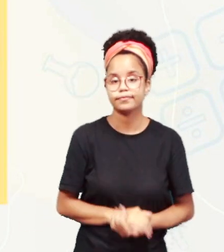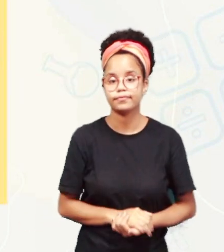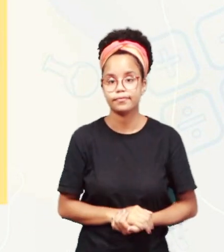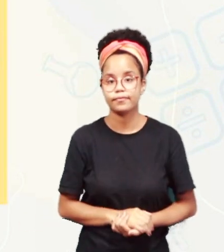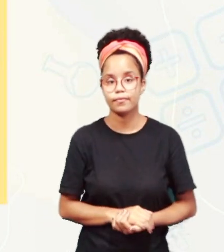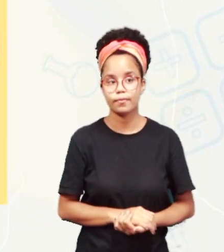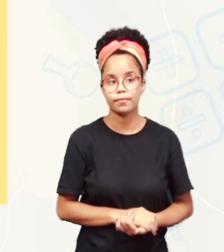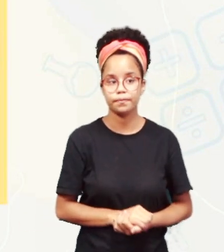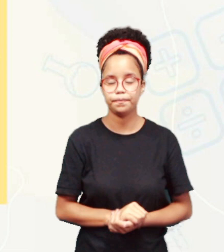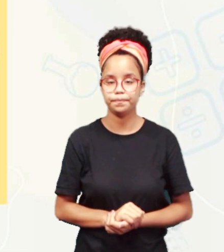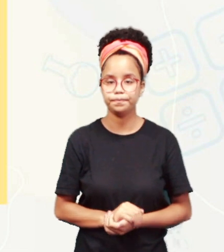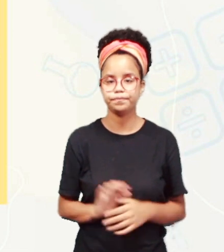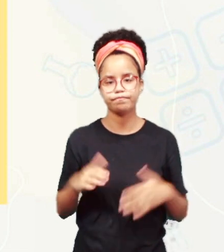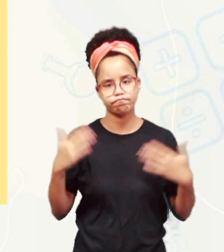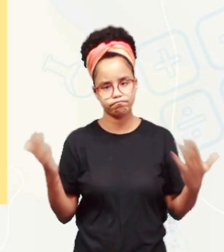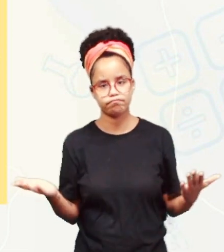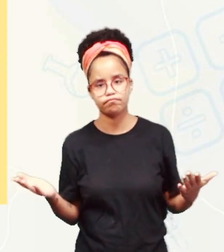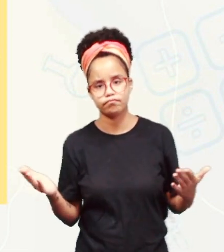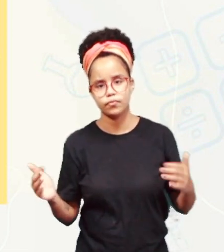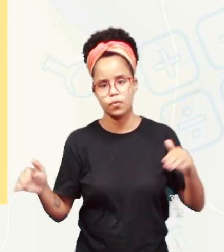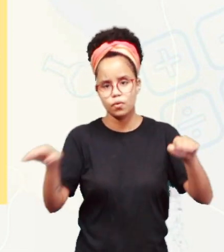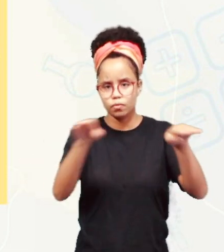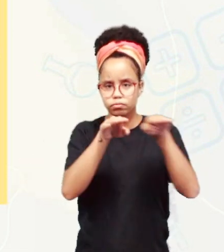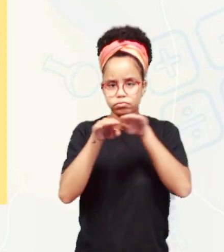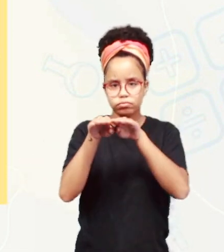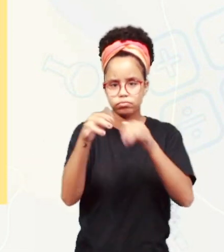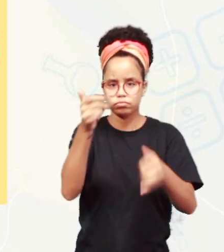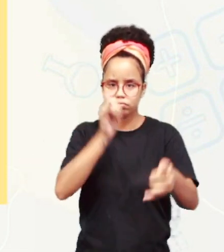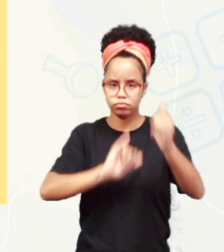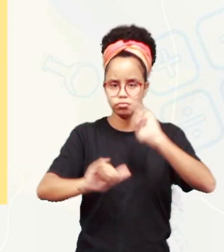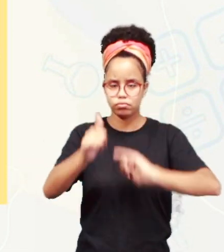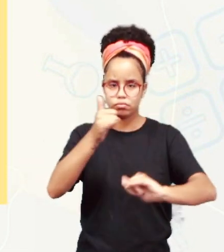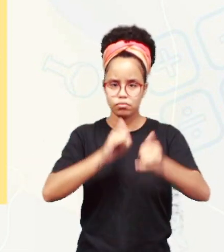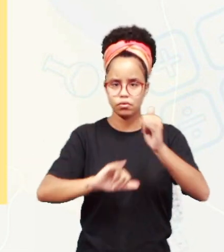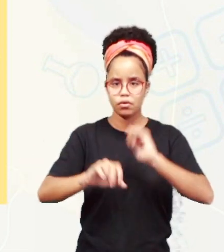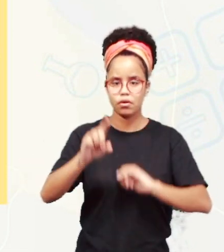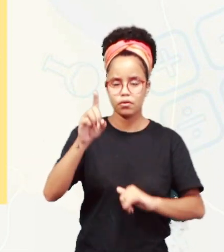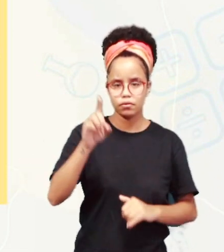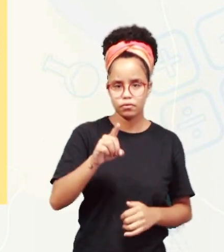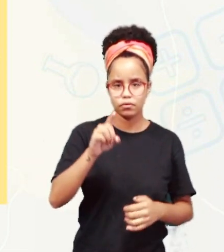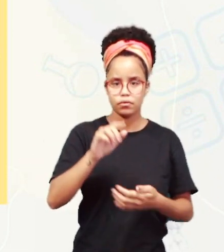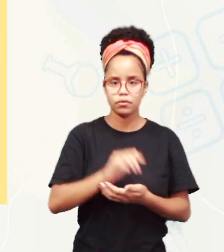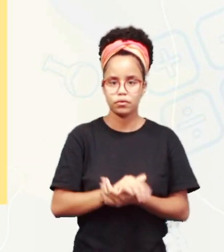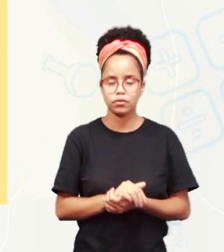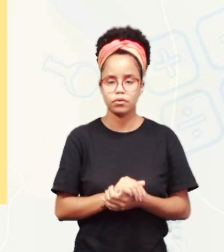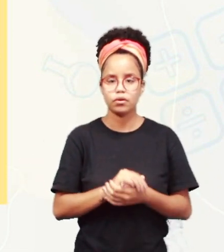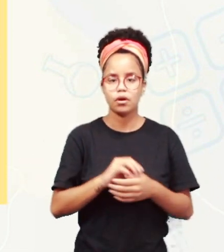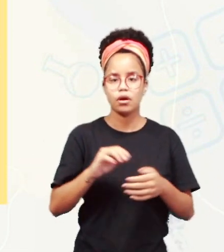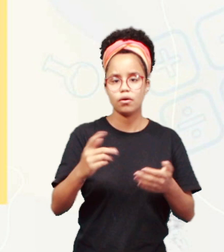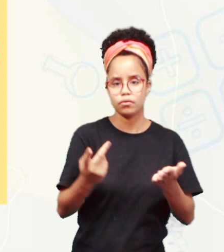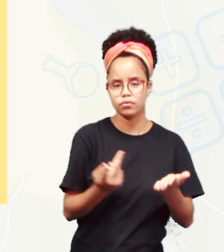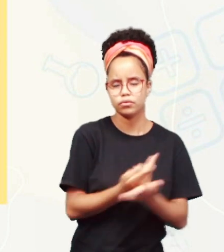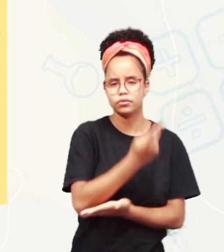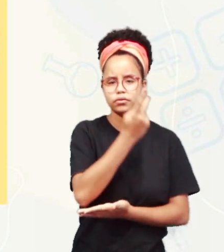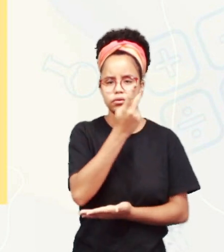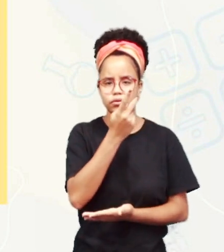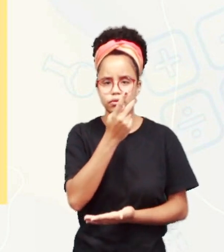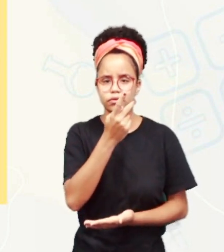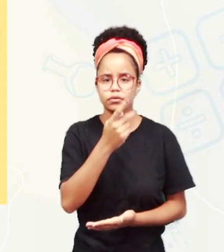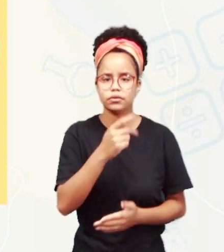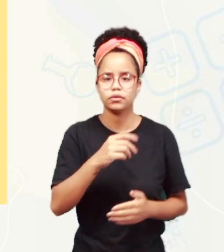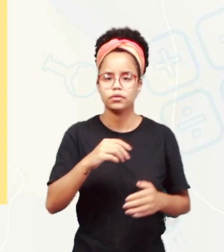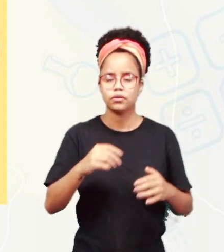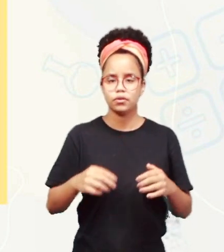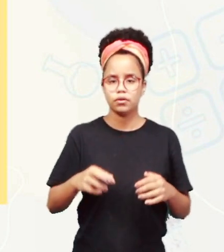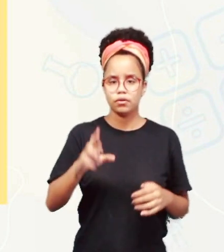bom então o equilíbrio químico é um fenômeno que ocorre nas reações